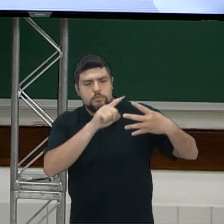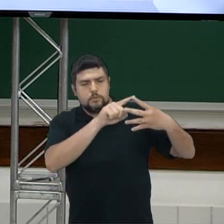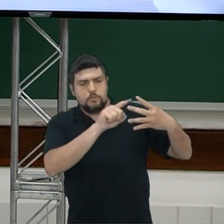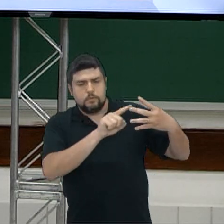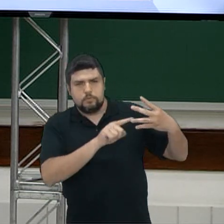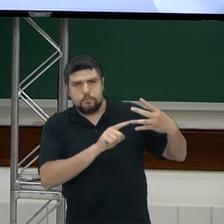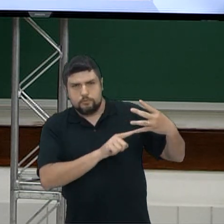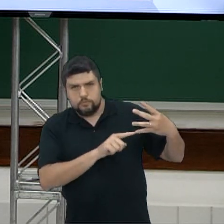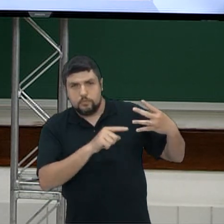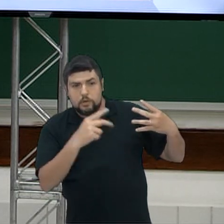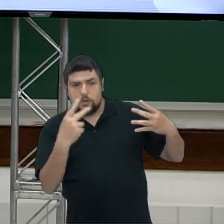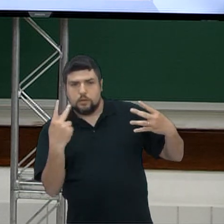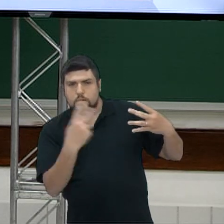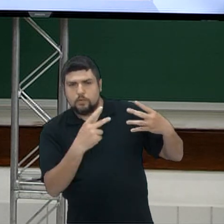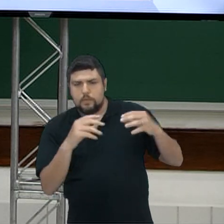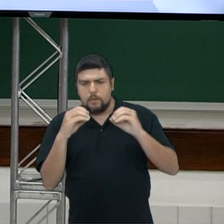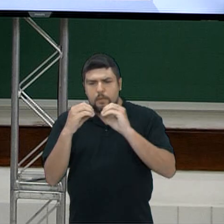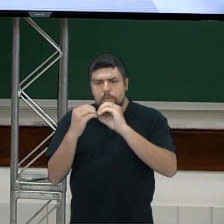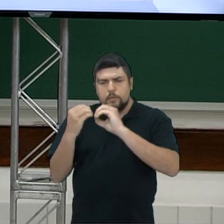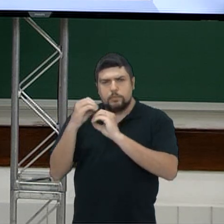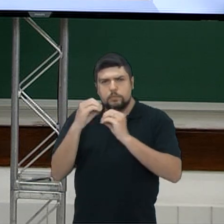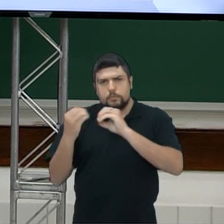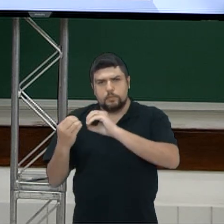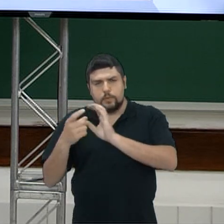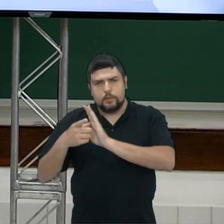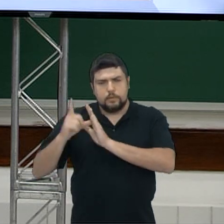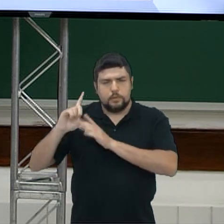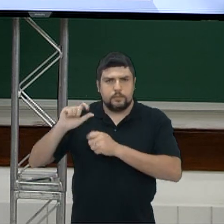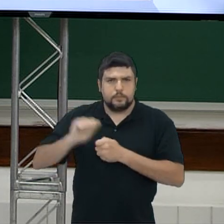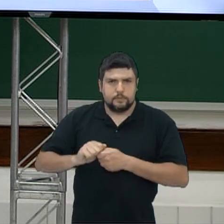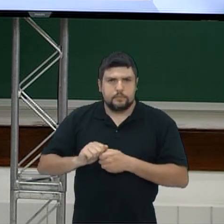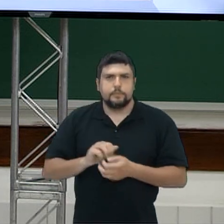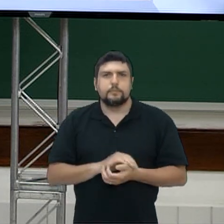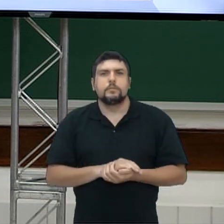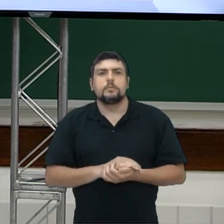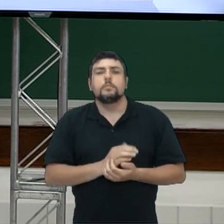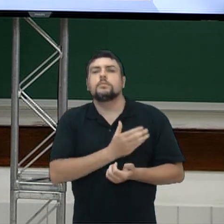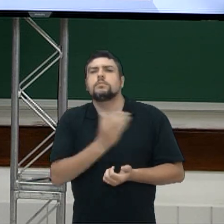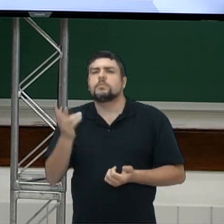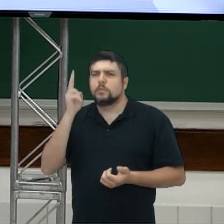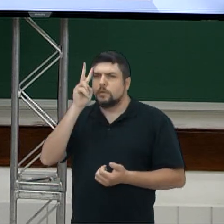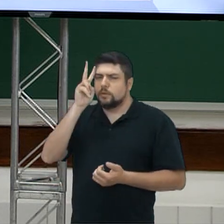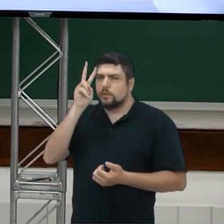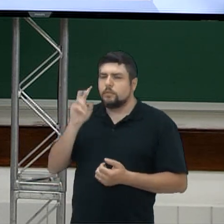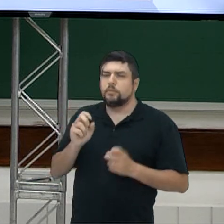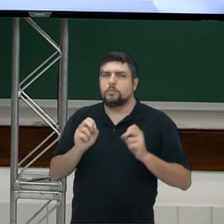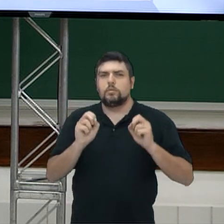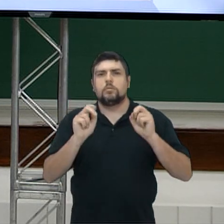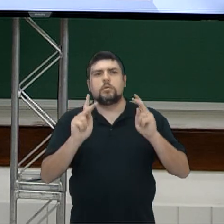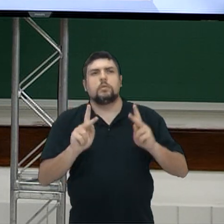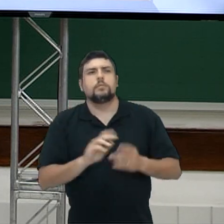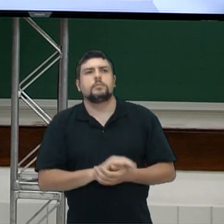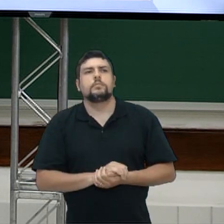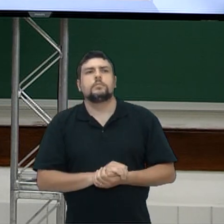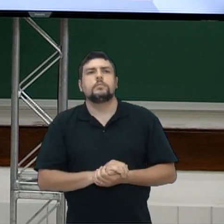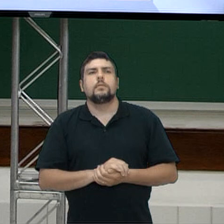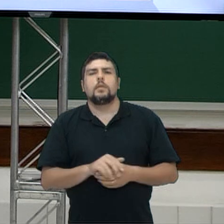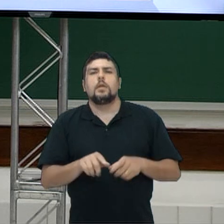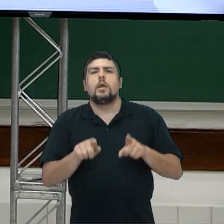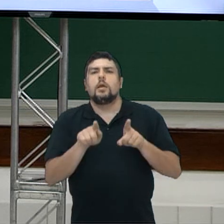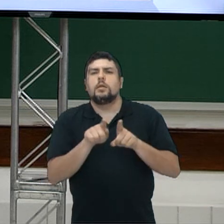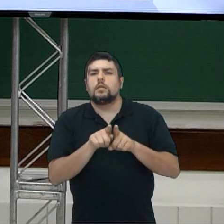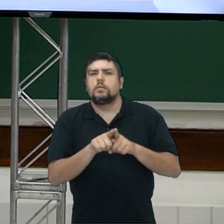dessas quatro substâncias que estavam citadas aí. Conseguiu relembrar? Show de bola? Beleza. Lembra